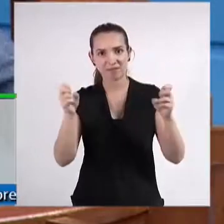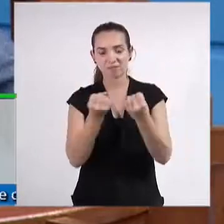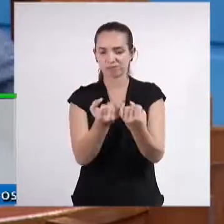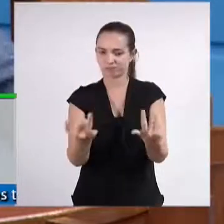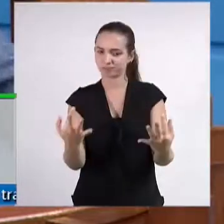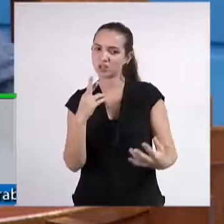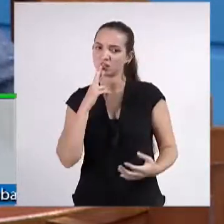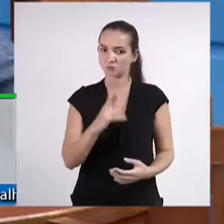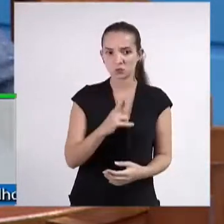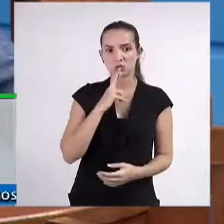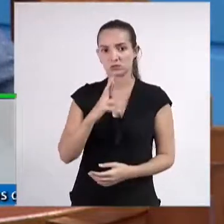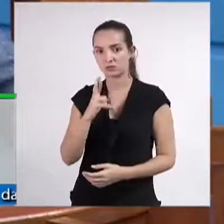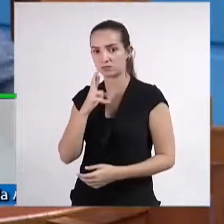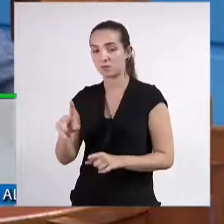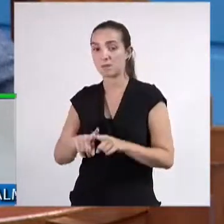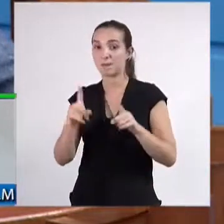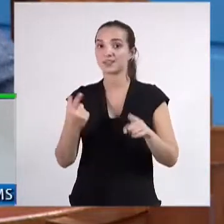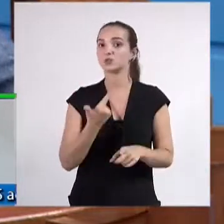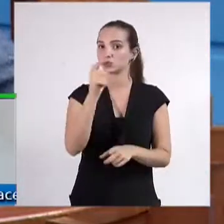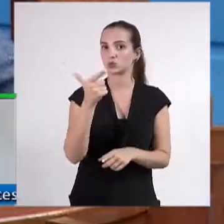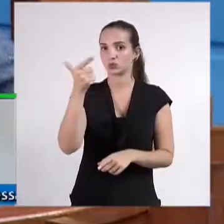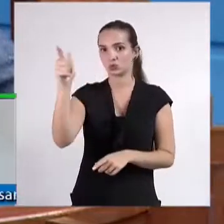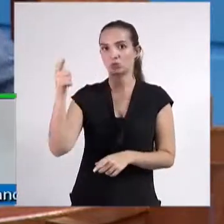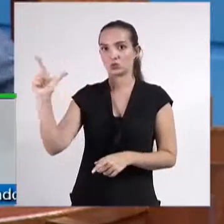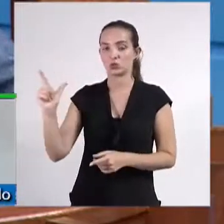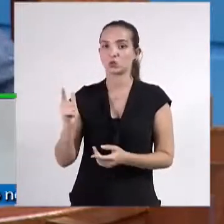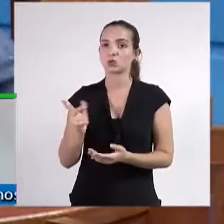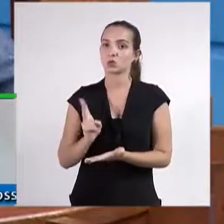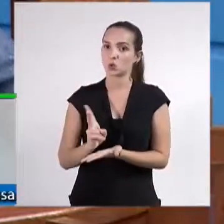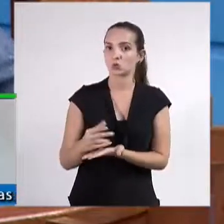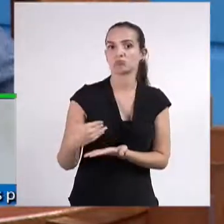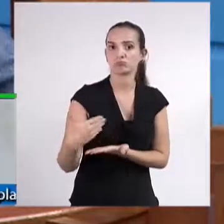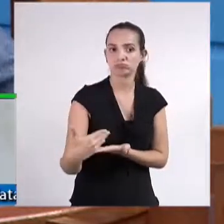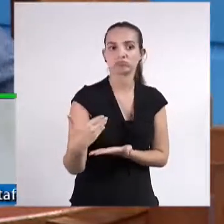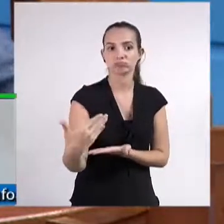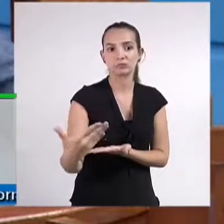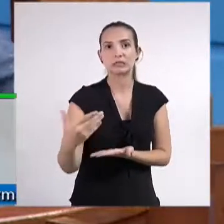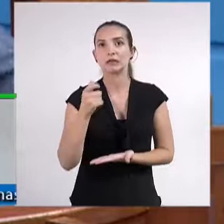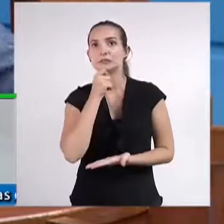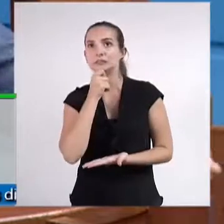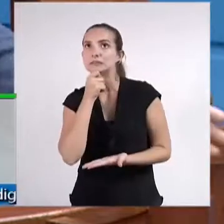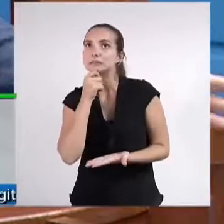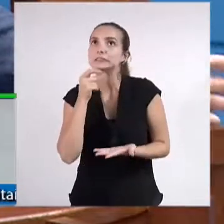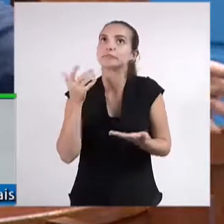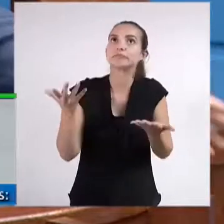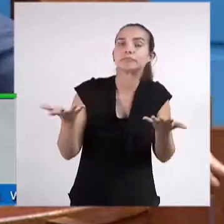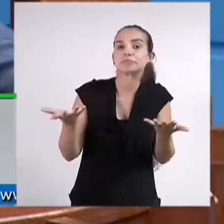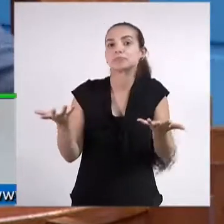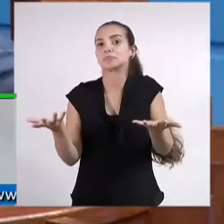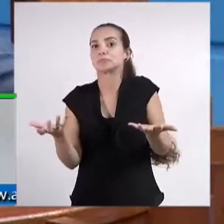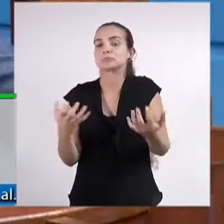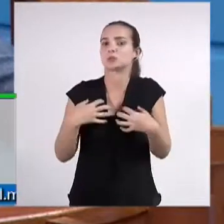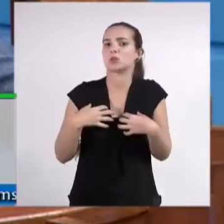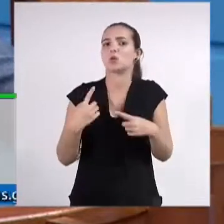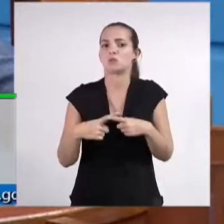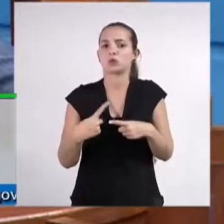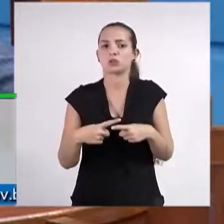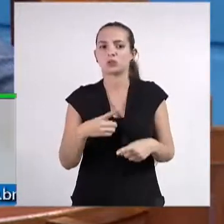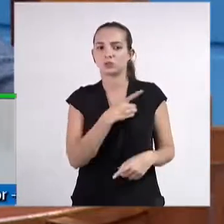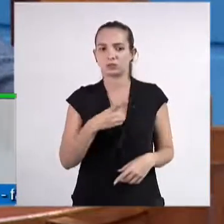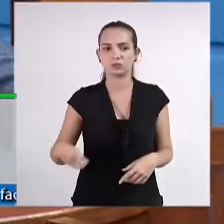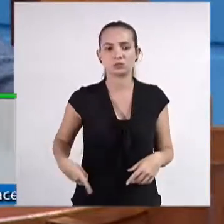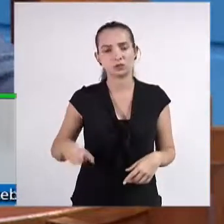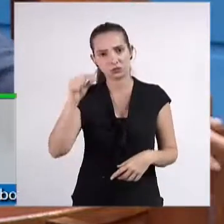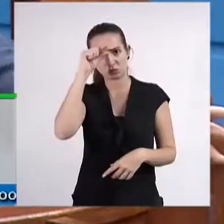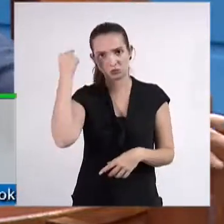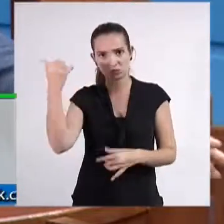respondidas, mas muitas outras continuaram no ar. O deputado Herculano Borges falou aqui de um